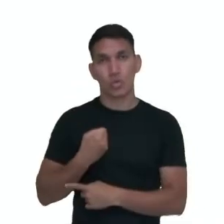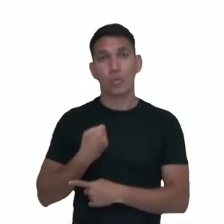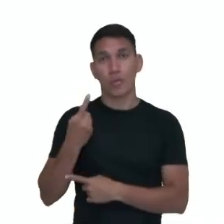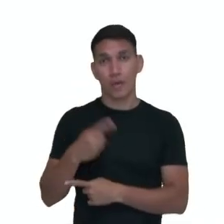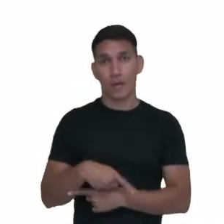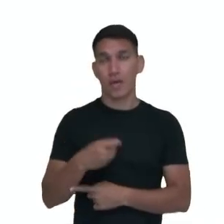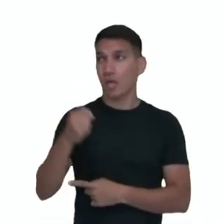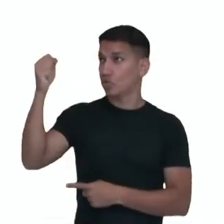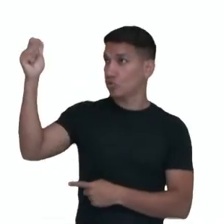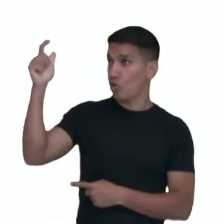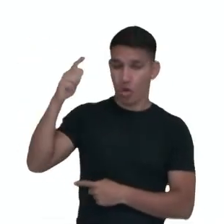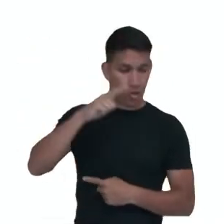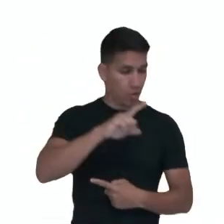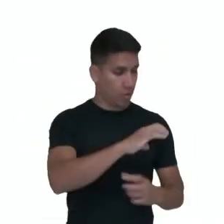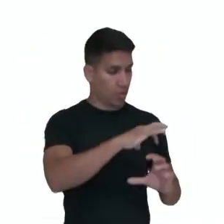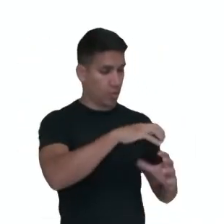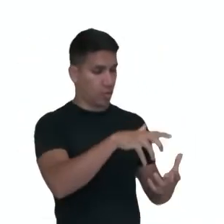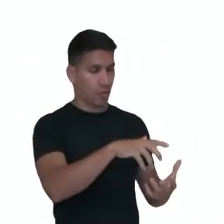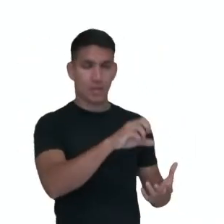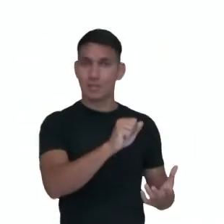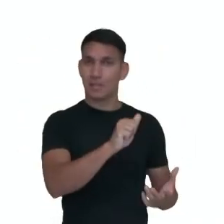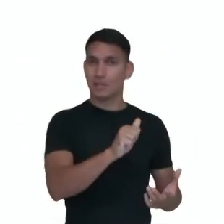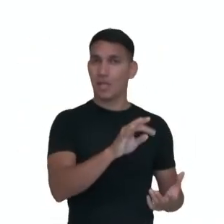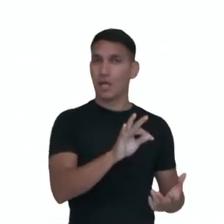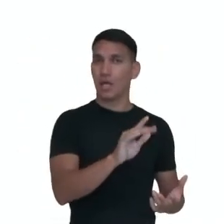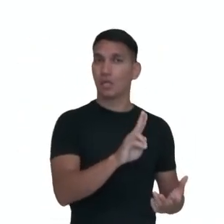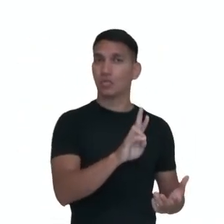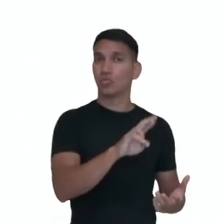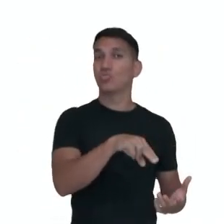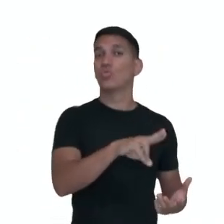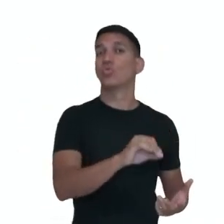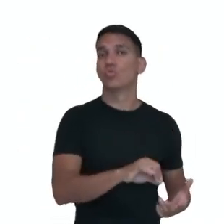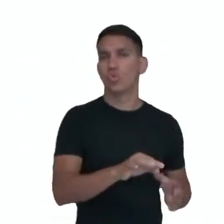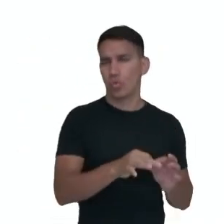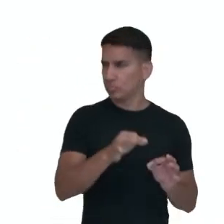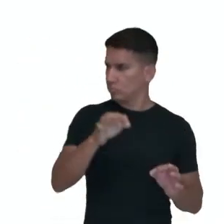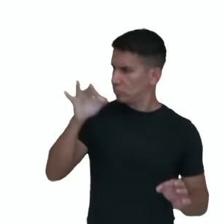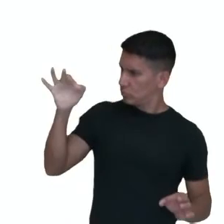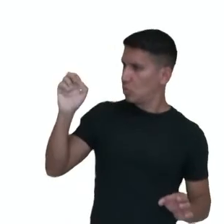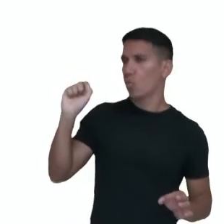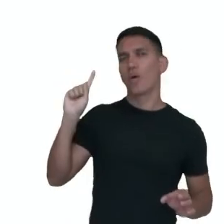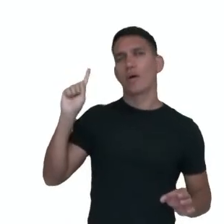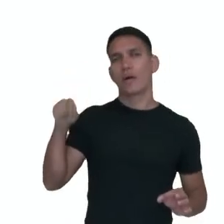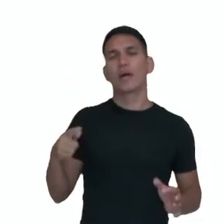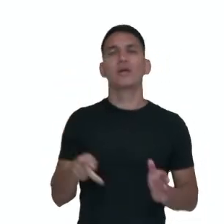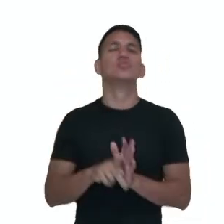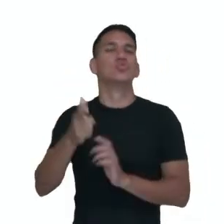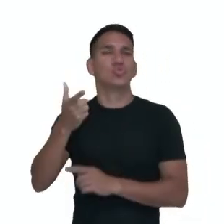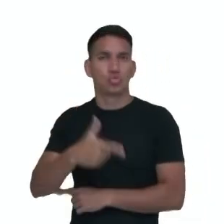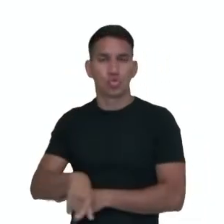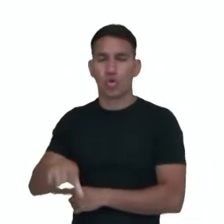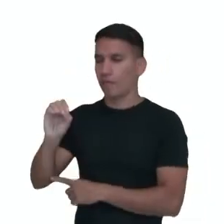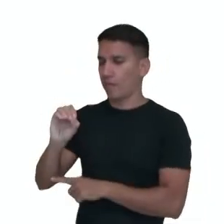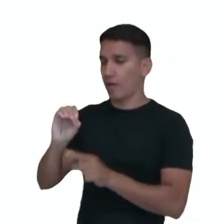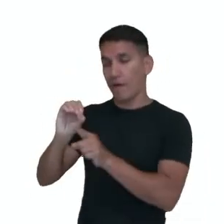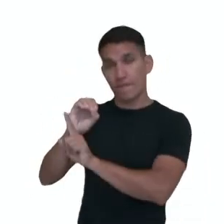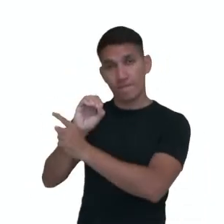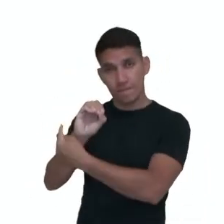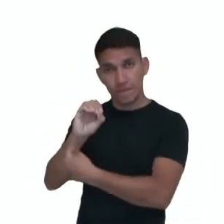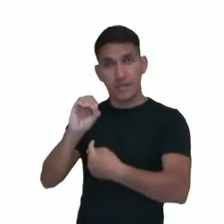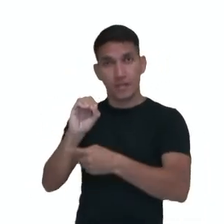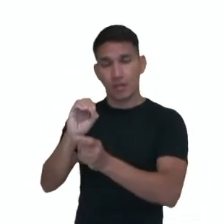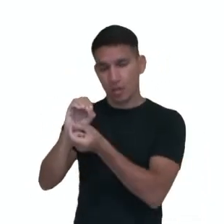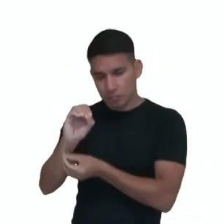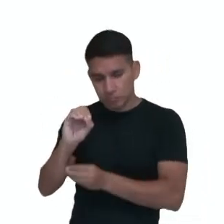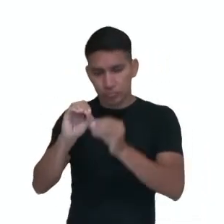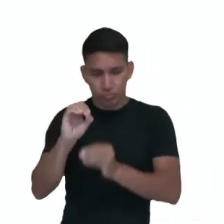entre Saturno e o Sol. Novamente, a vírgula sai aqui do finalzinho, lá do último zero, e vai andar até ficar entre o 1